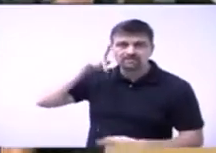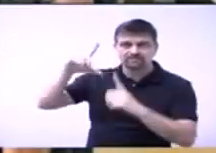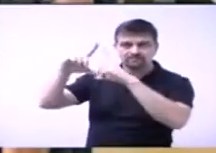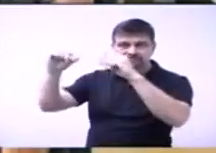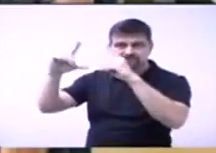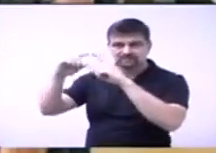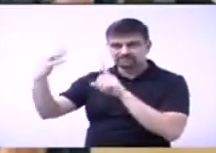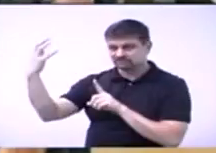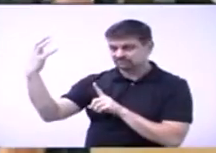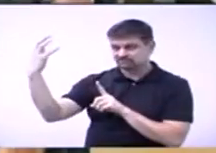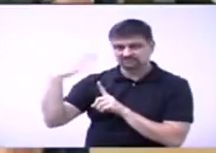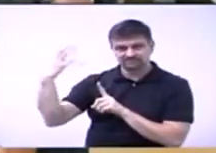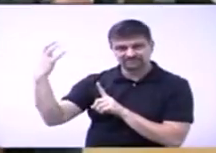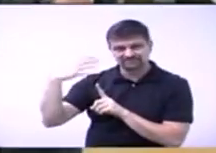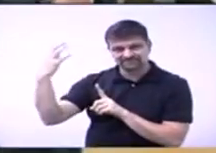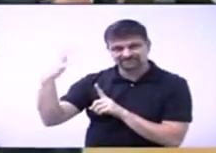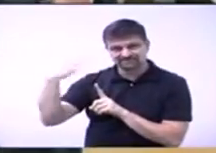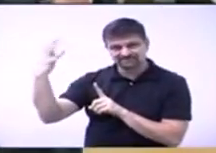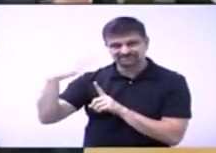influência dentro de um partido,